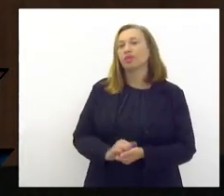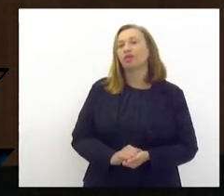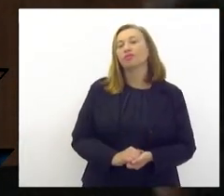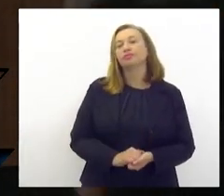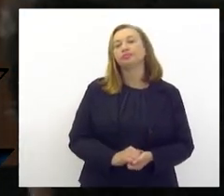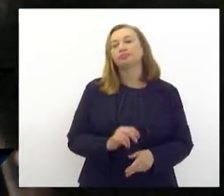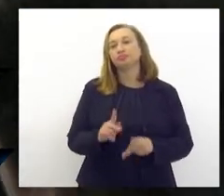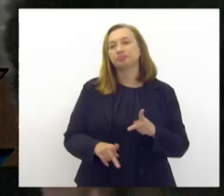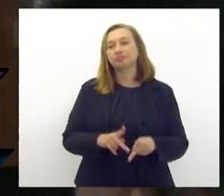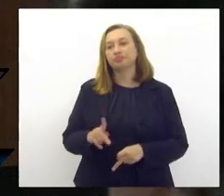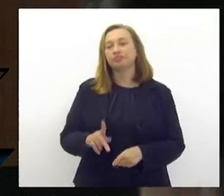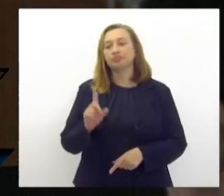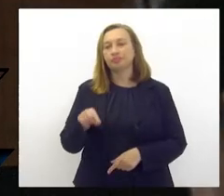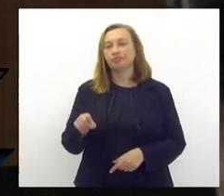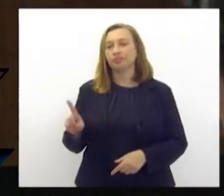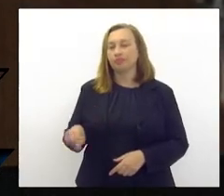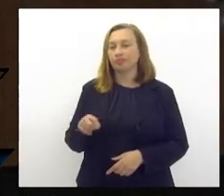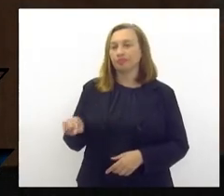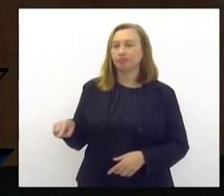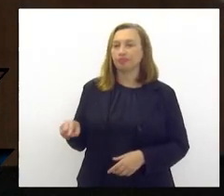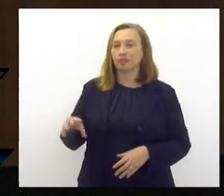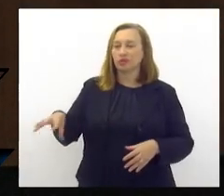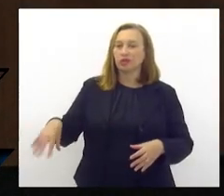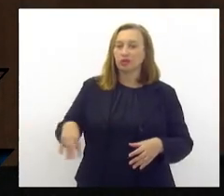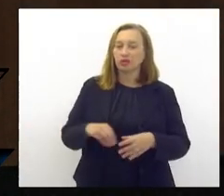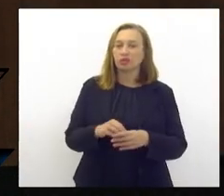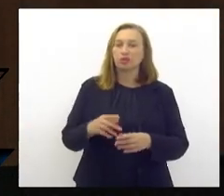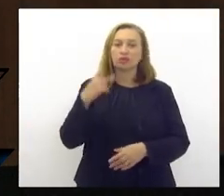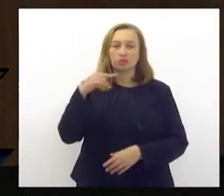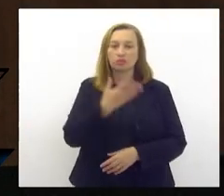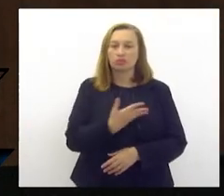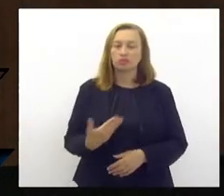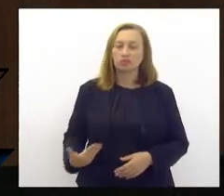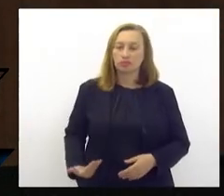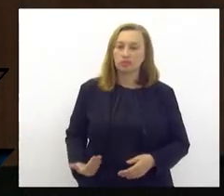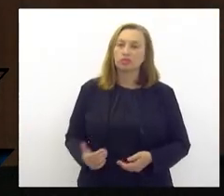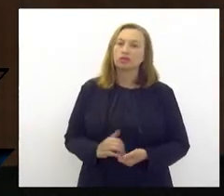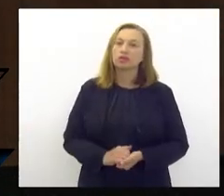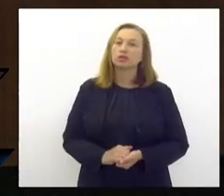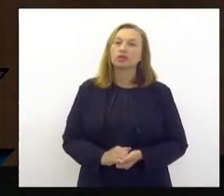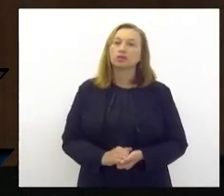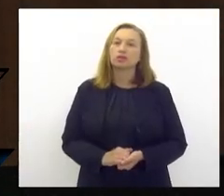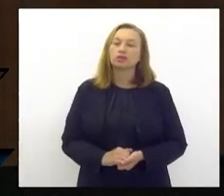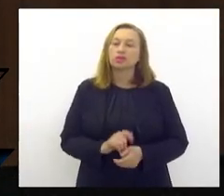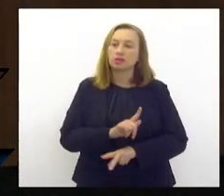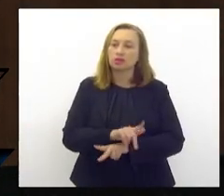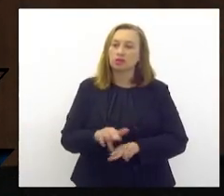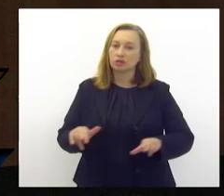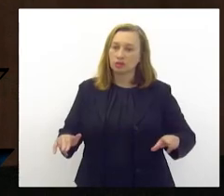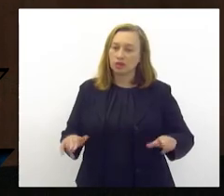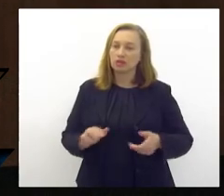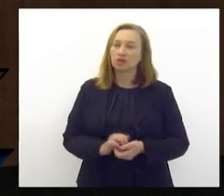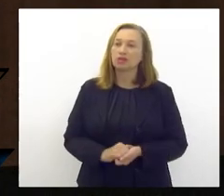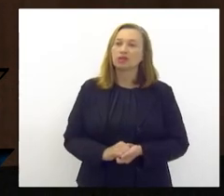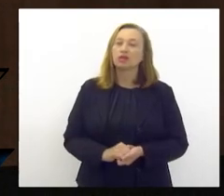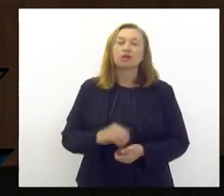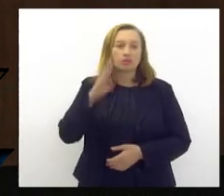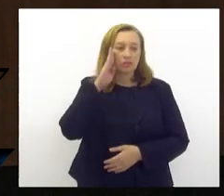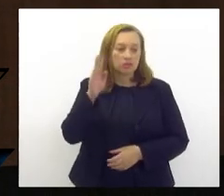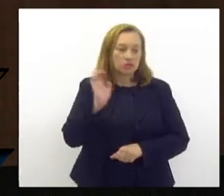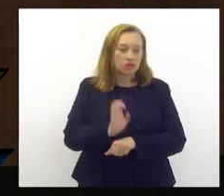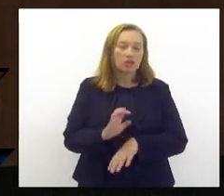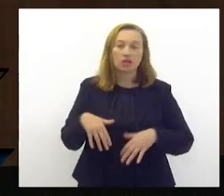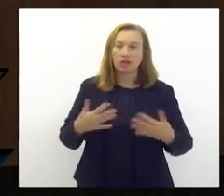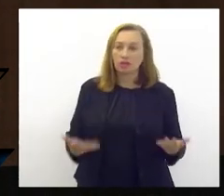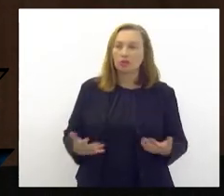nosso povo é excluído do conjunto das políticas públicas de diversas instâncias, principalmente do Estado.